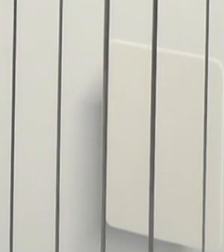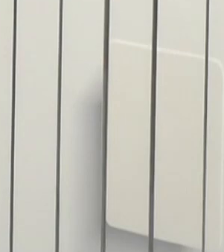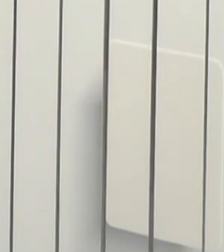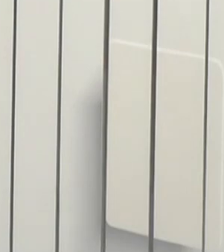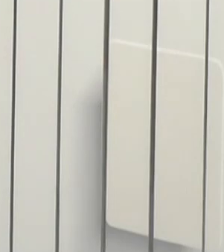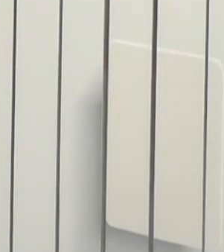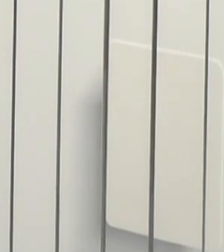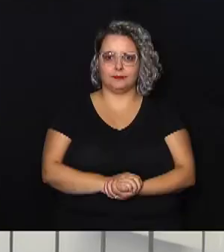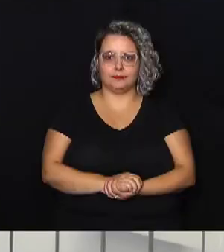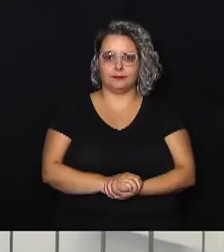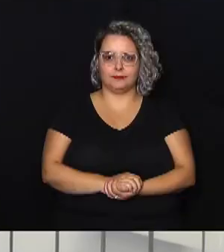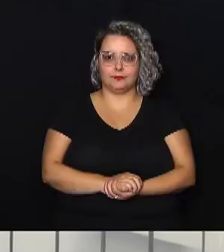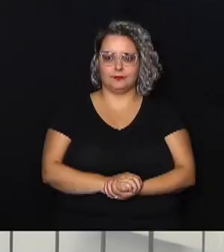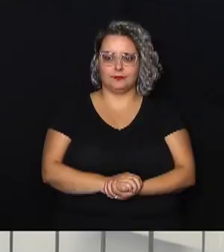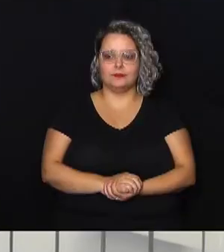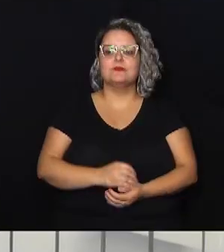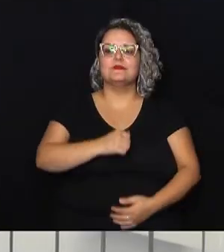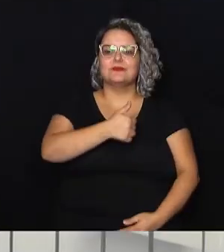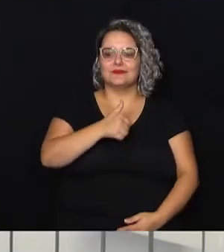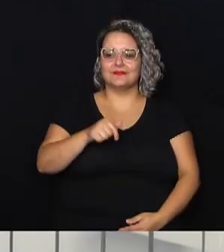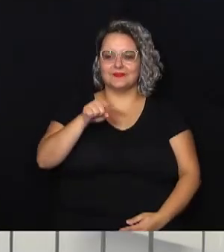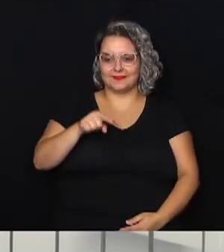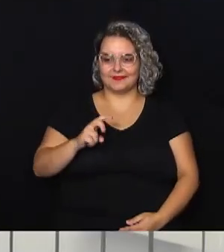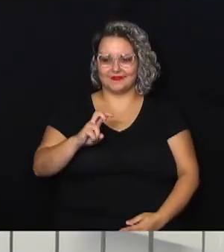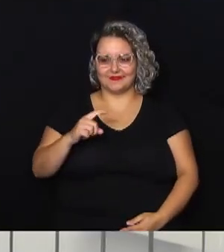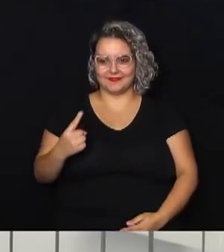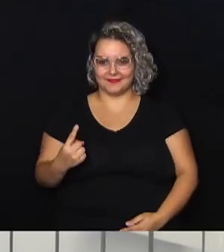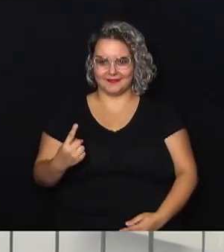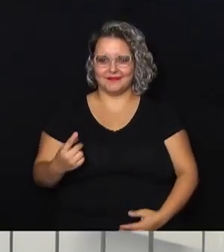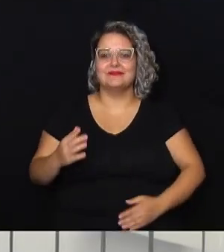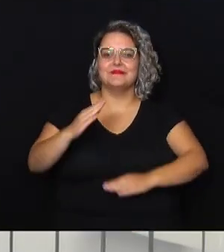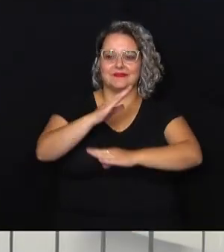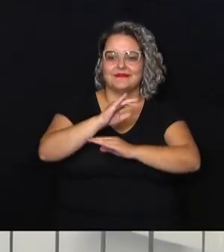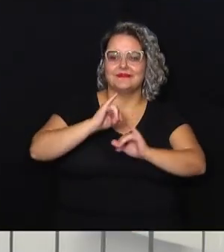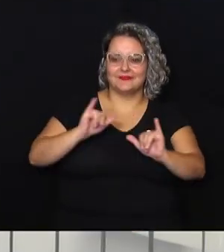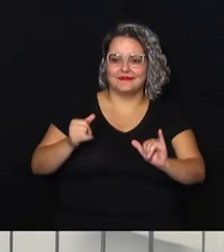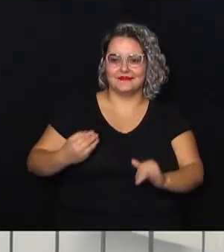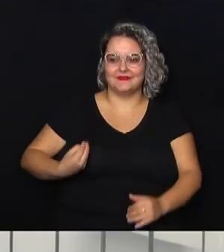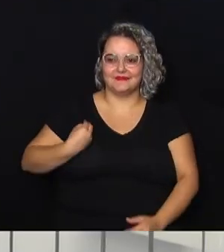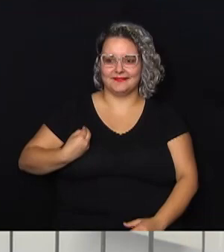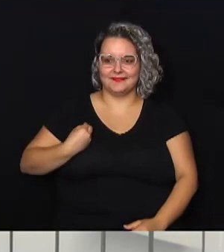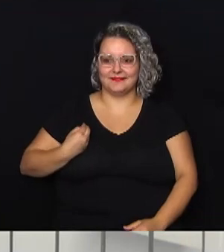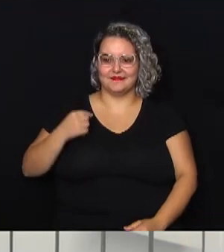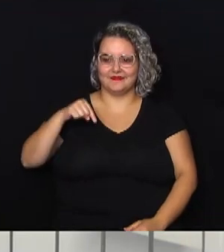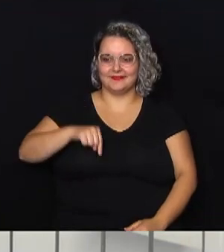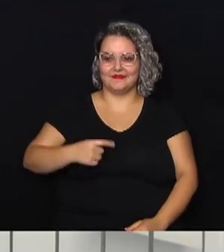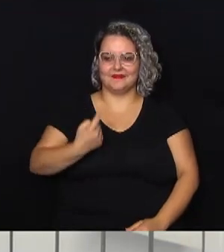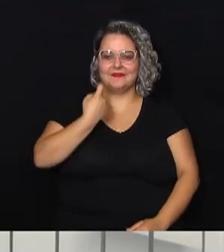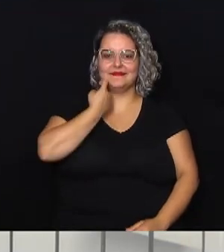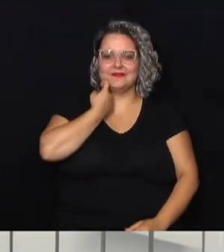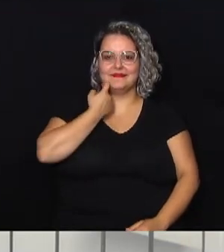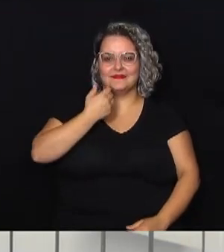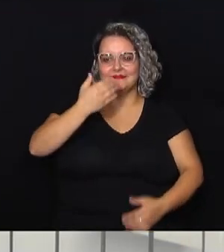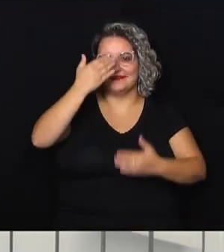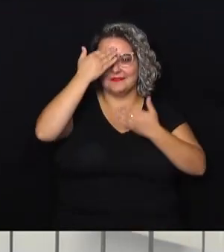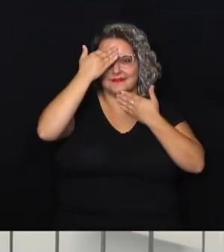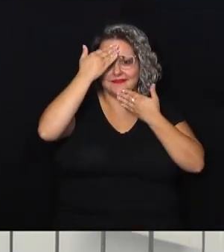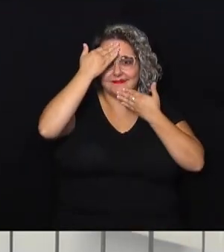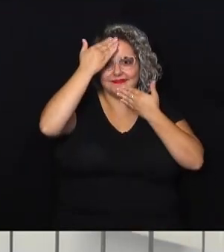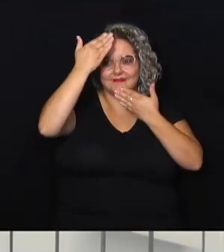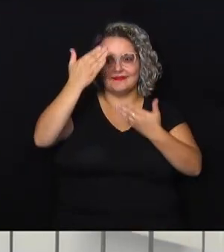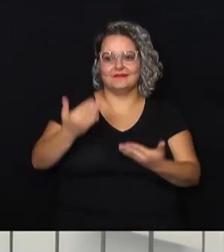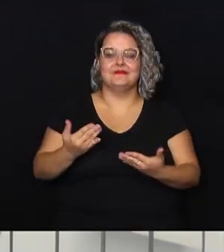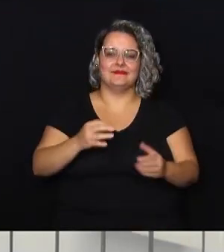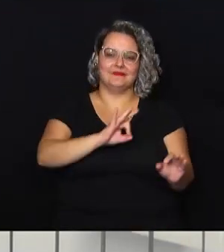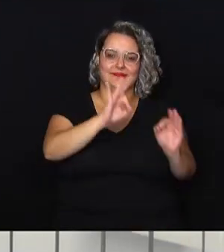Onze horas mais 51 minutos, Câmara Notícia de volta ao vivo nesta sexta-feira. Muito obrigado pela sua companhia,